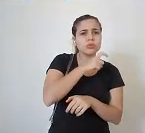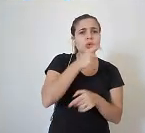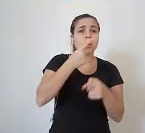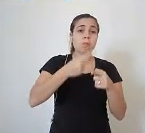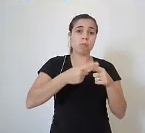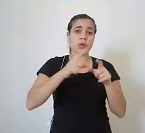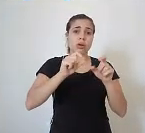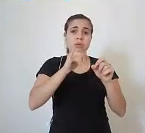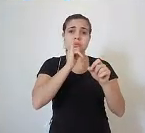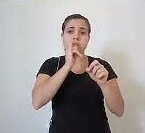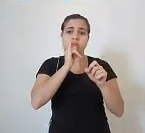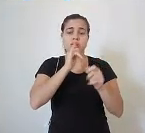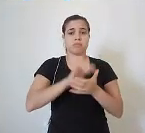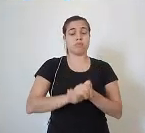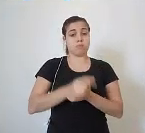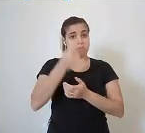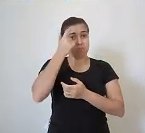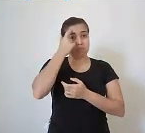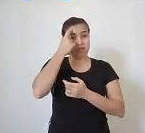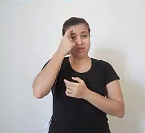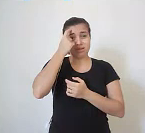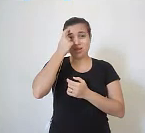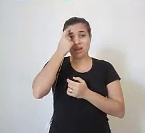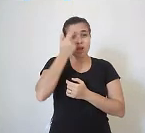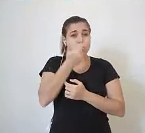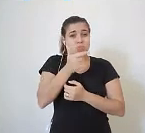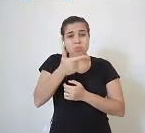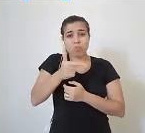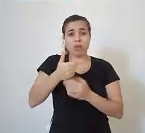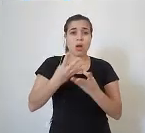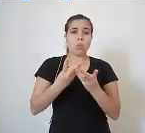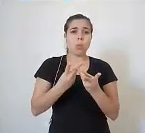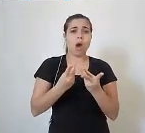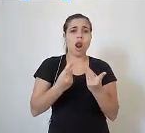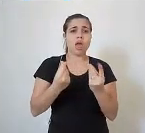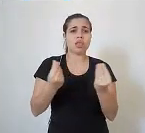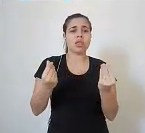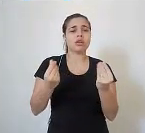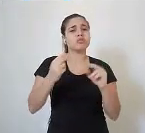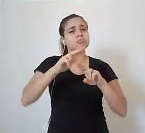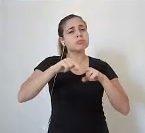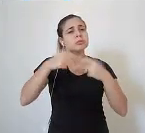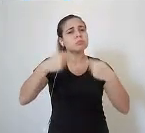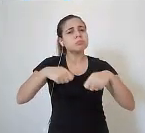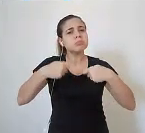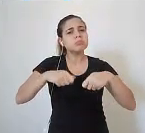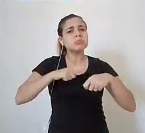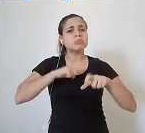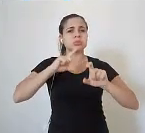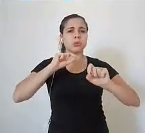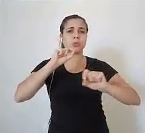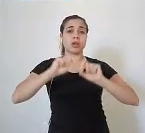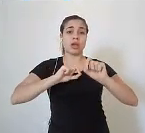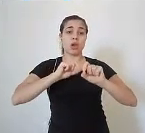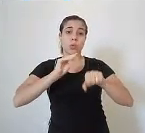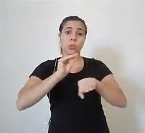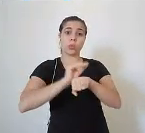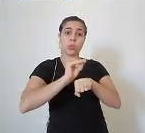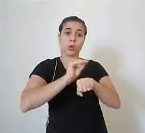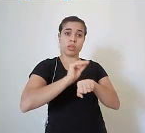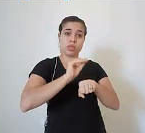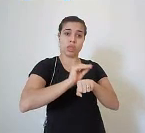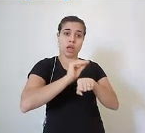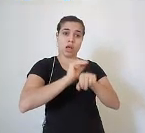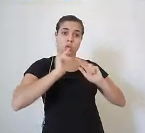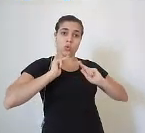artificial? Ao contrário do ecossistema natural, esses ecossistemas eles têm um baixo grau de sustentabilidade, ou seja,